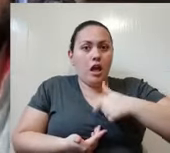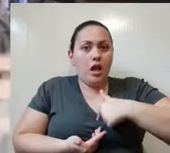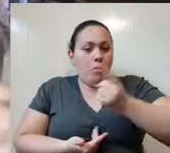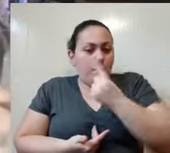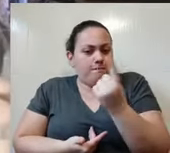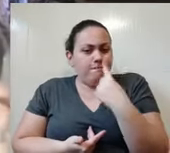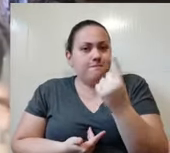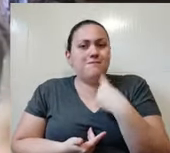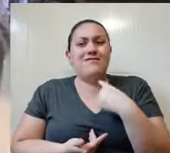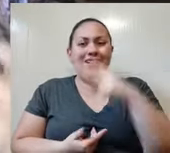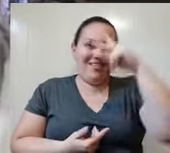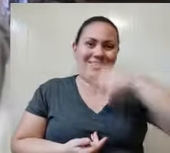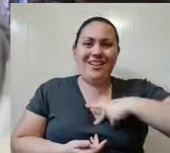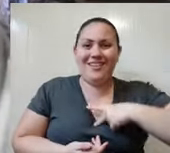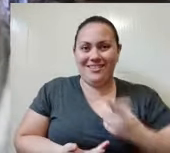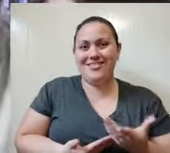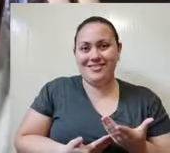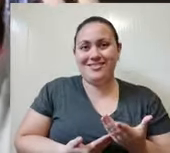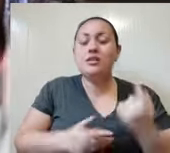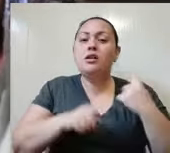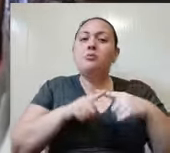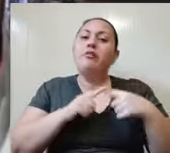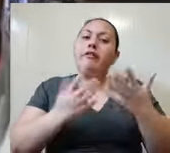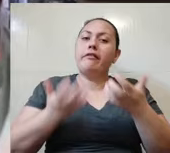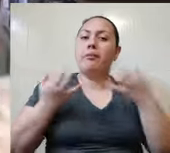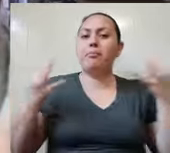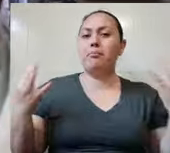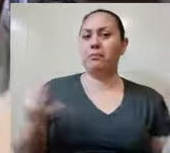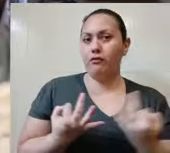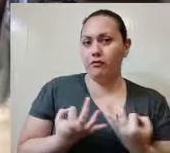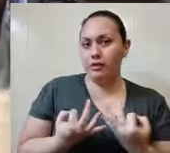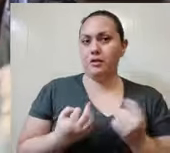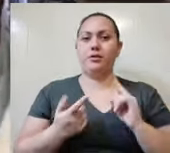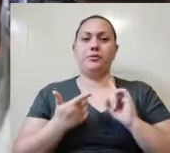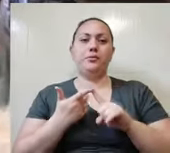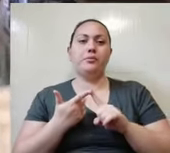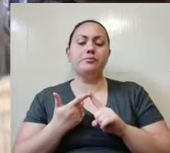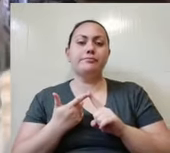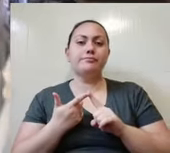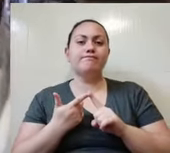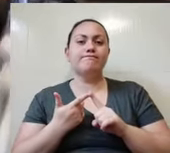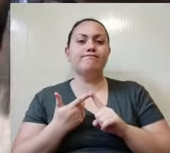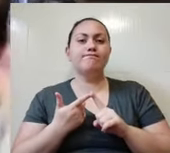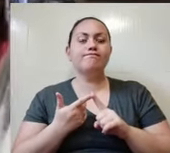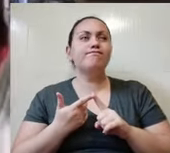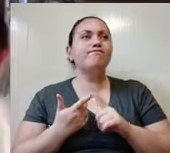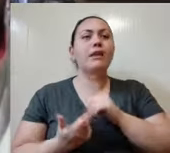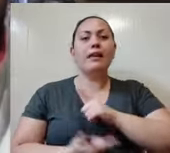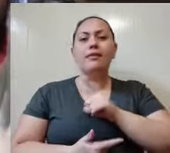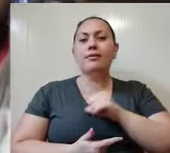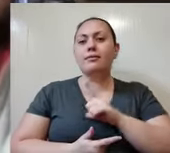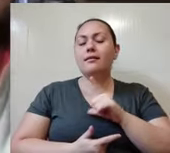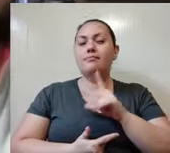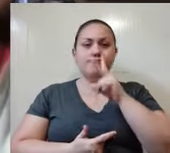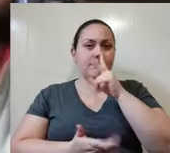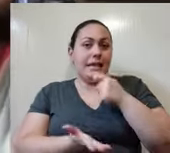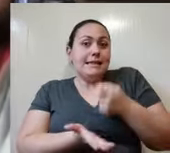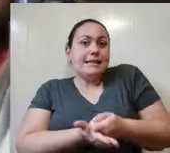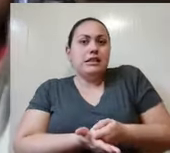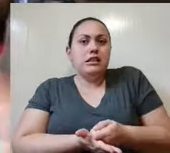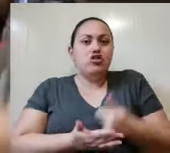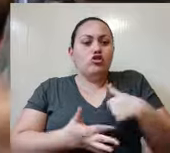a demanda por uma perfeição, a demanda por um grau de exigência muito grande